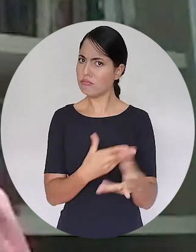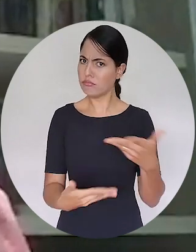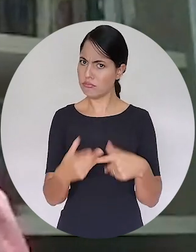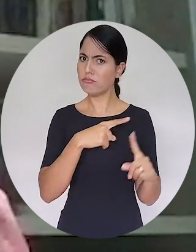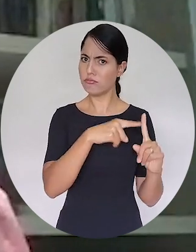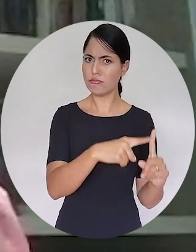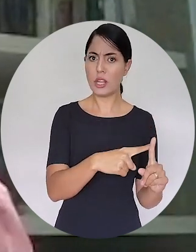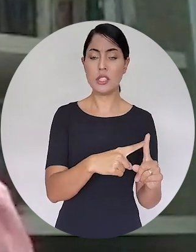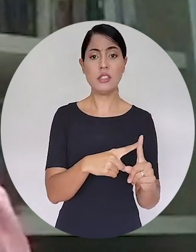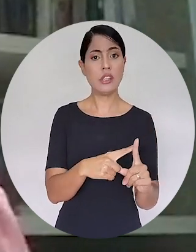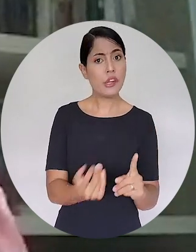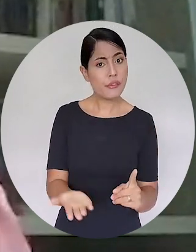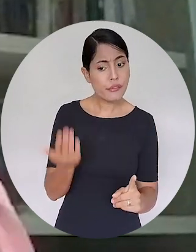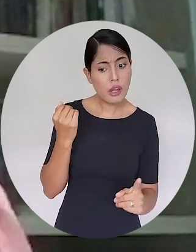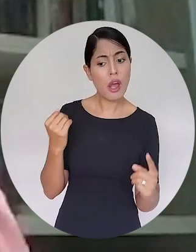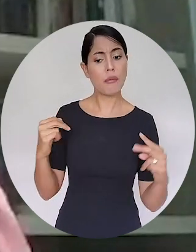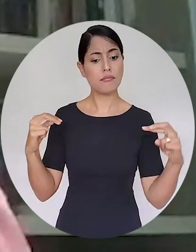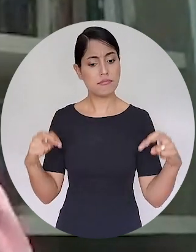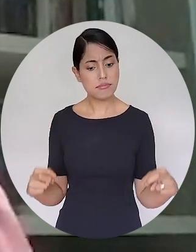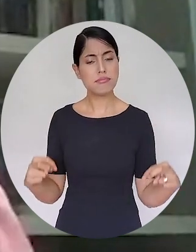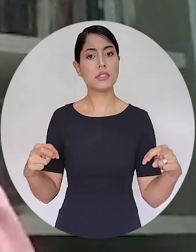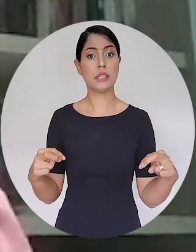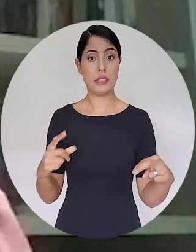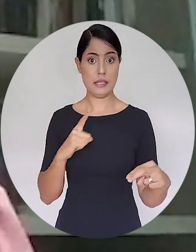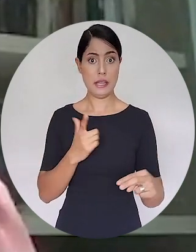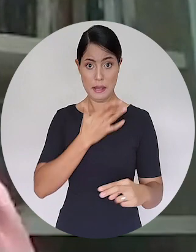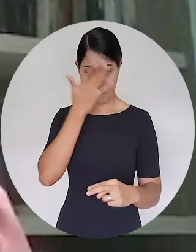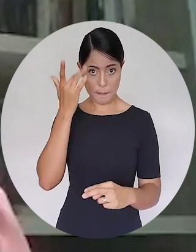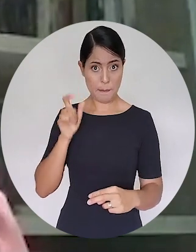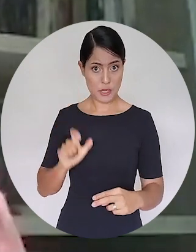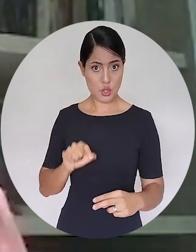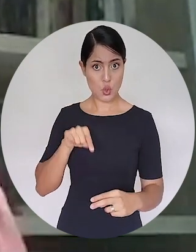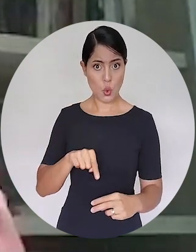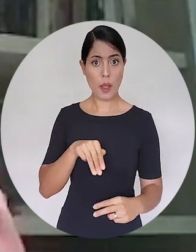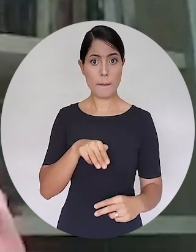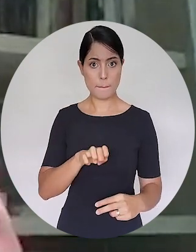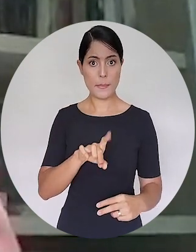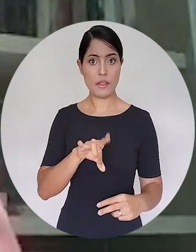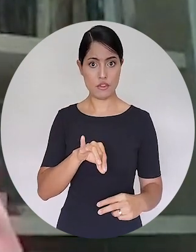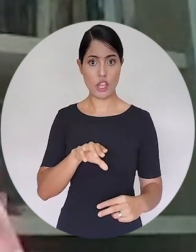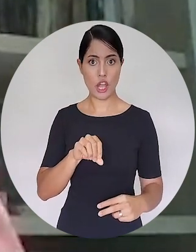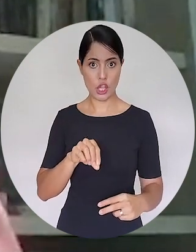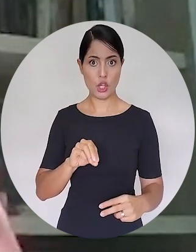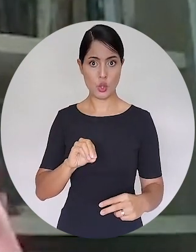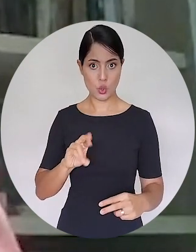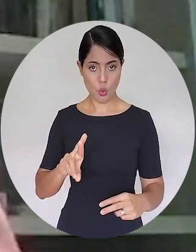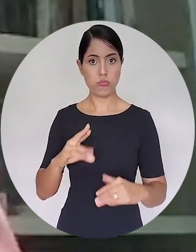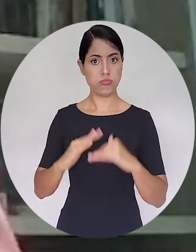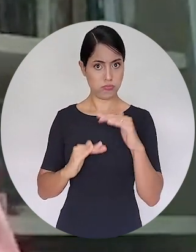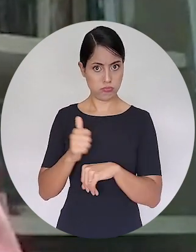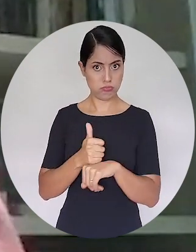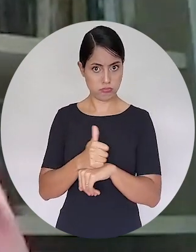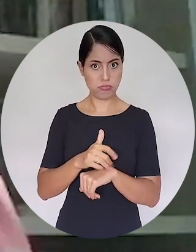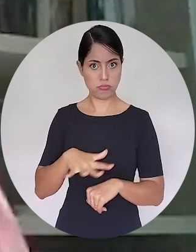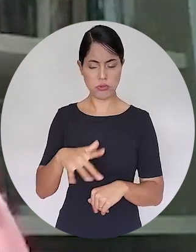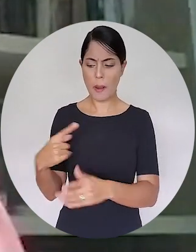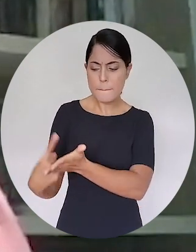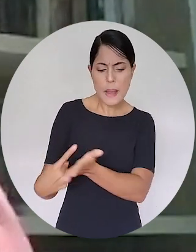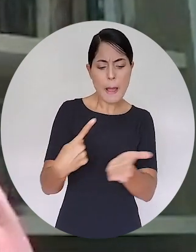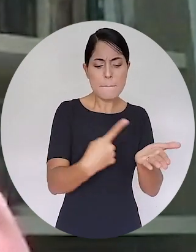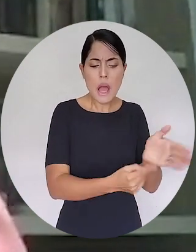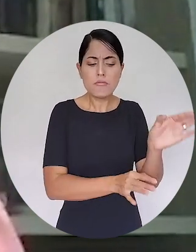que elas têm e sentar, né, assessorados por um terceiro neutro, por esse mediador, mediadora, e